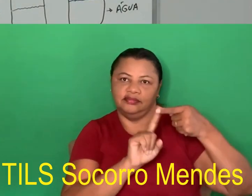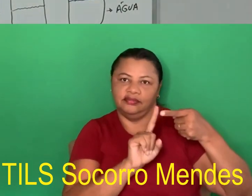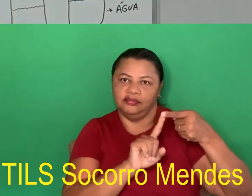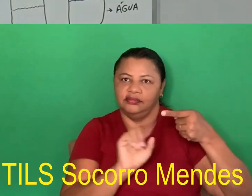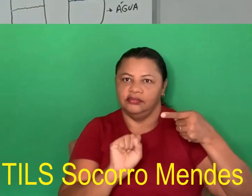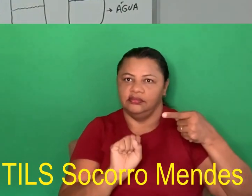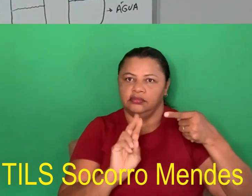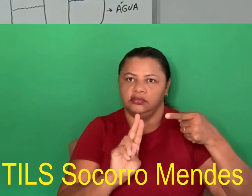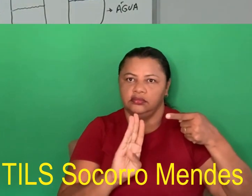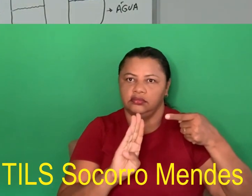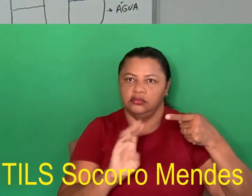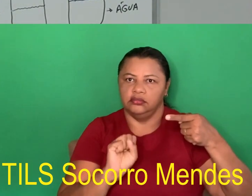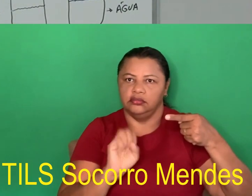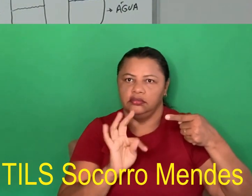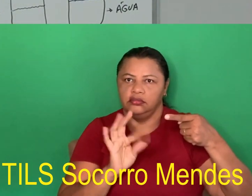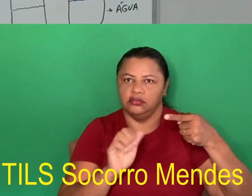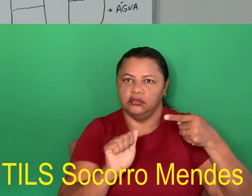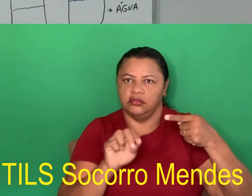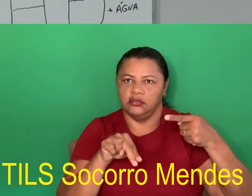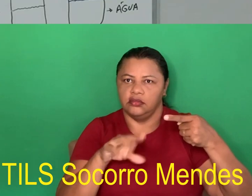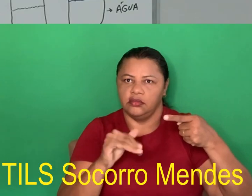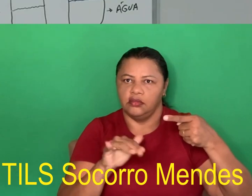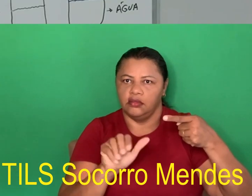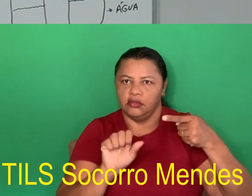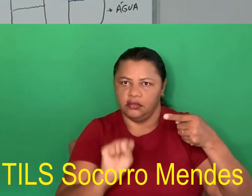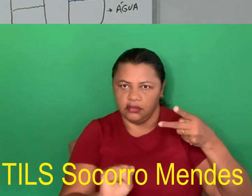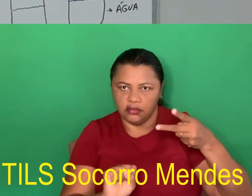substâncias, fenômenos e misturas.